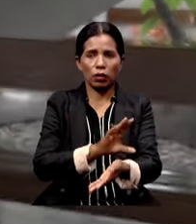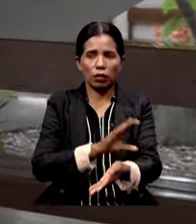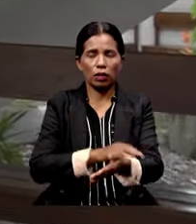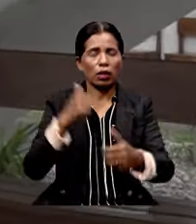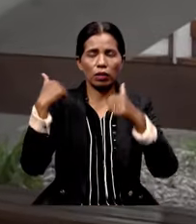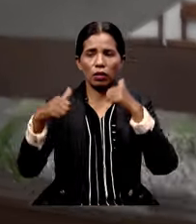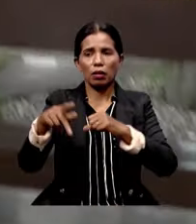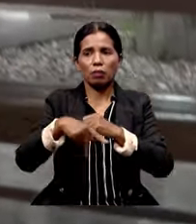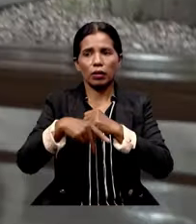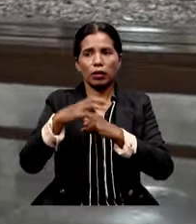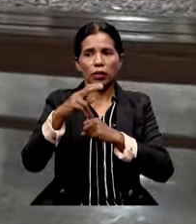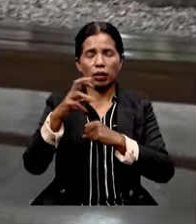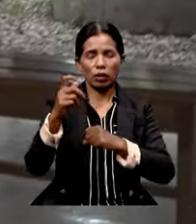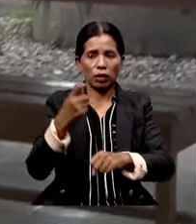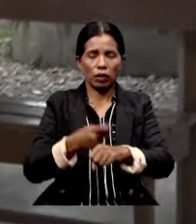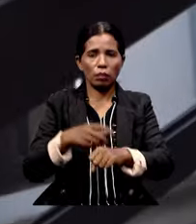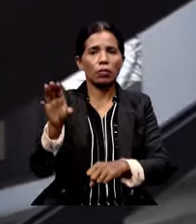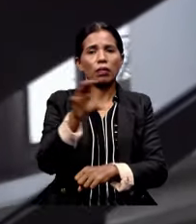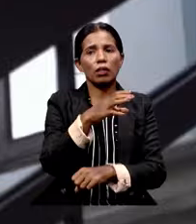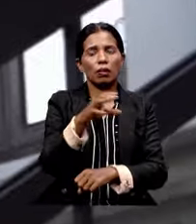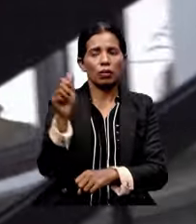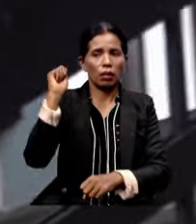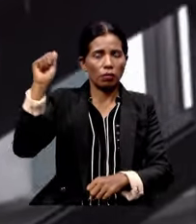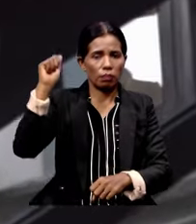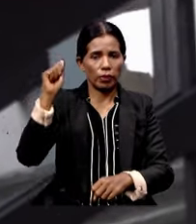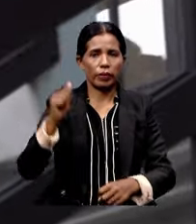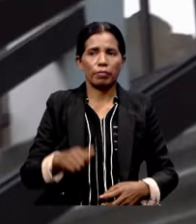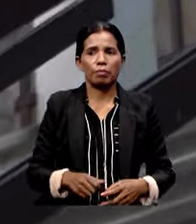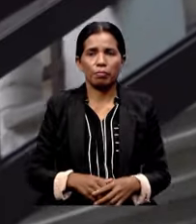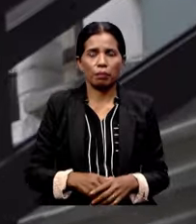partido senertenian e a tempo campanha. Emerenciana Martins, Marito da Costa, GMN.